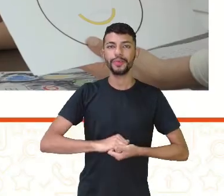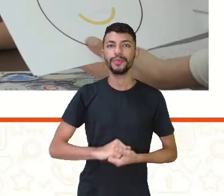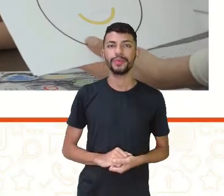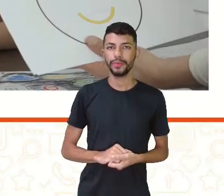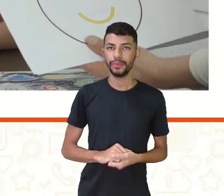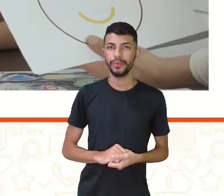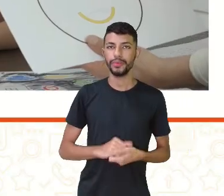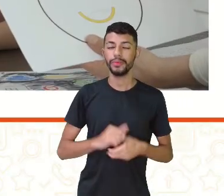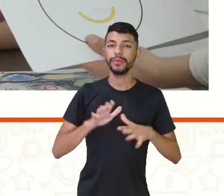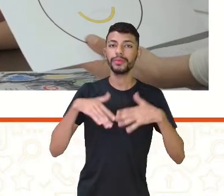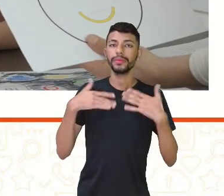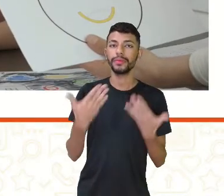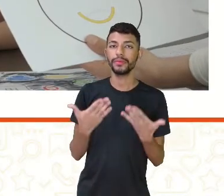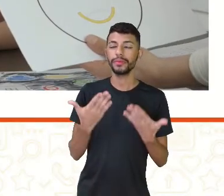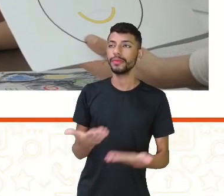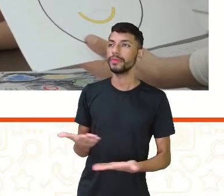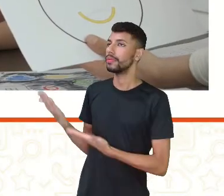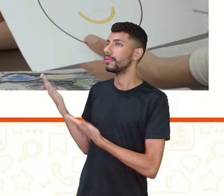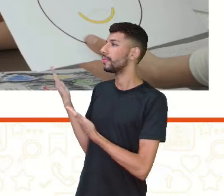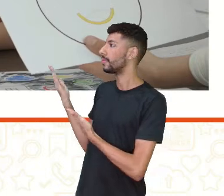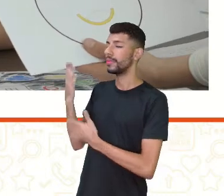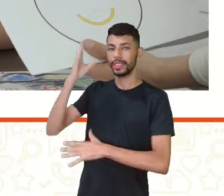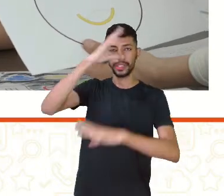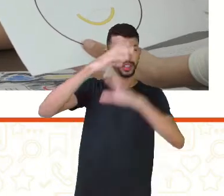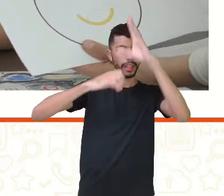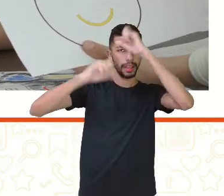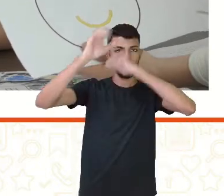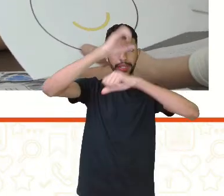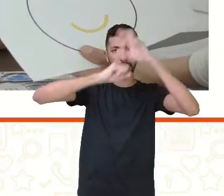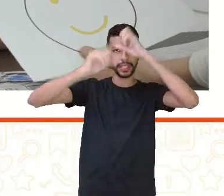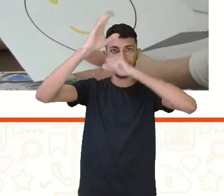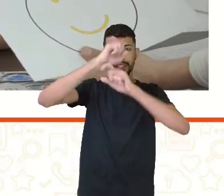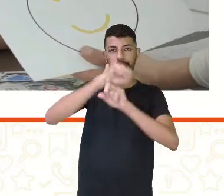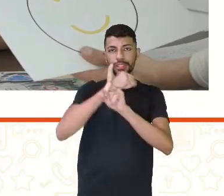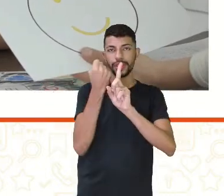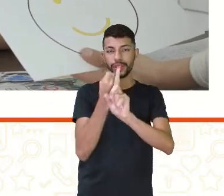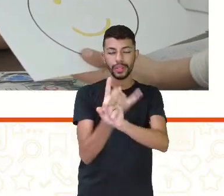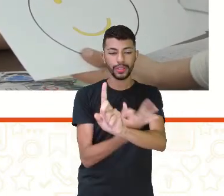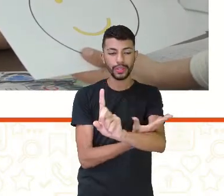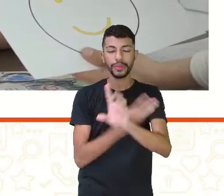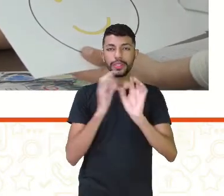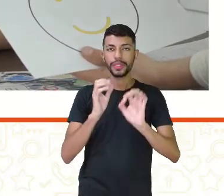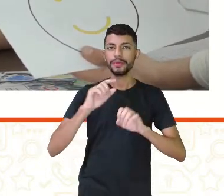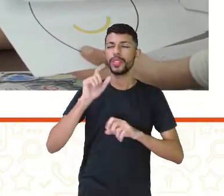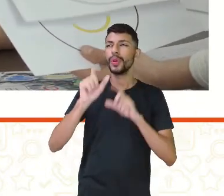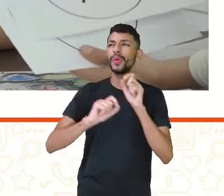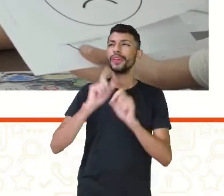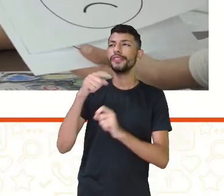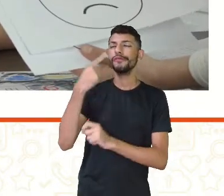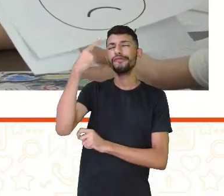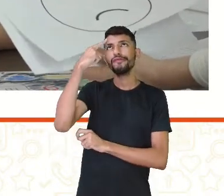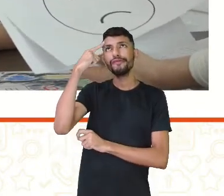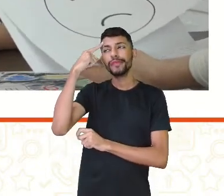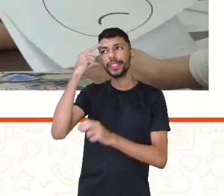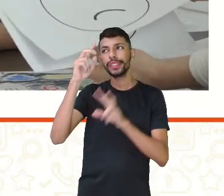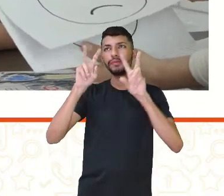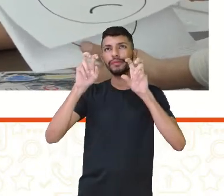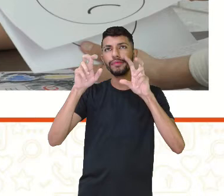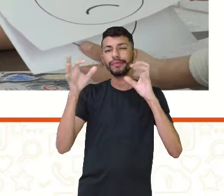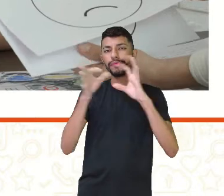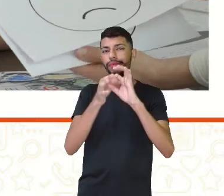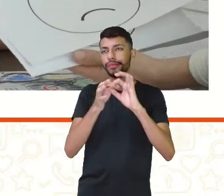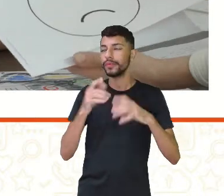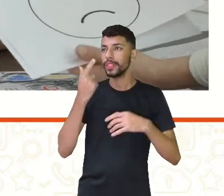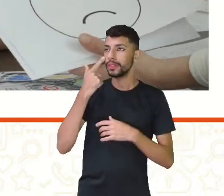Então, a aprendizagem socioemocional. O que a gente pensa quando a gente fala em aprendizagem socioemocional? A